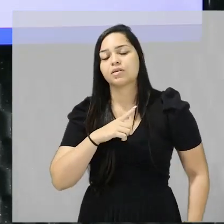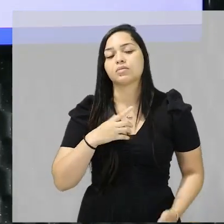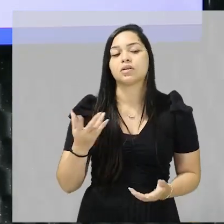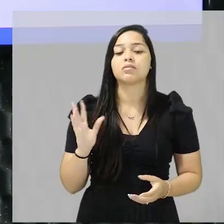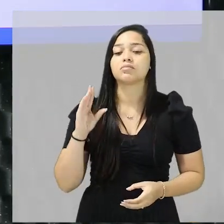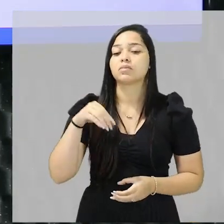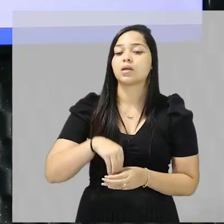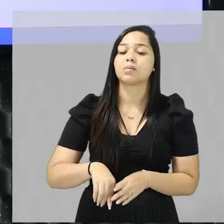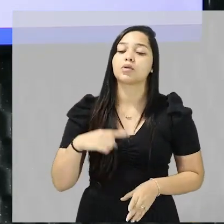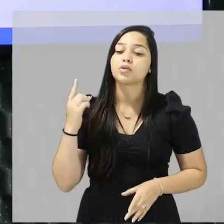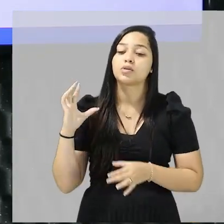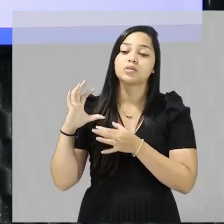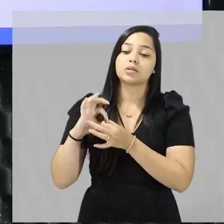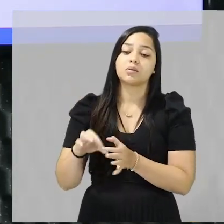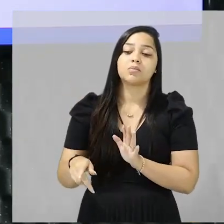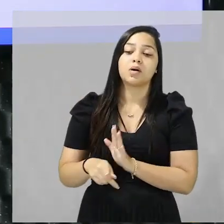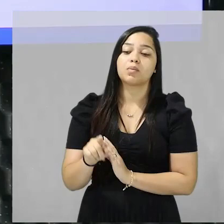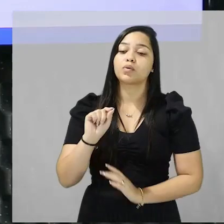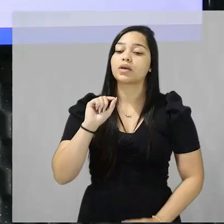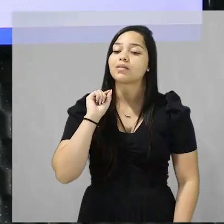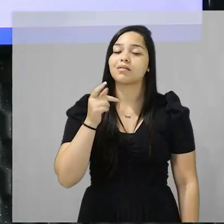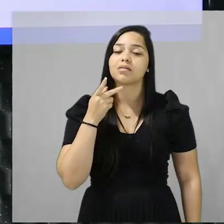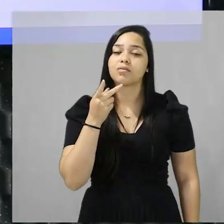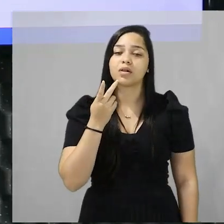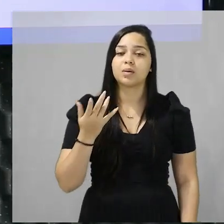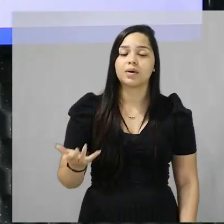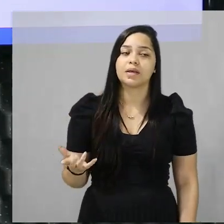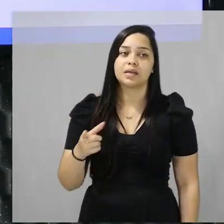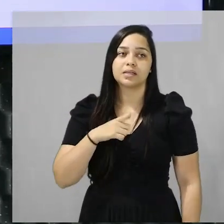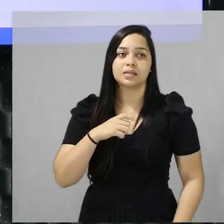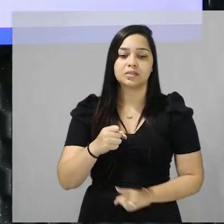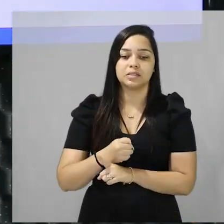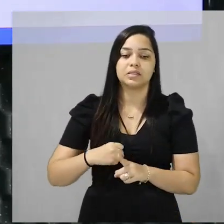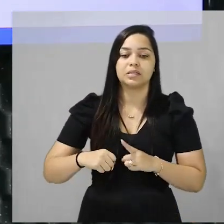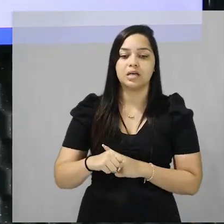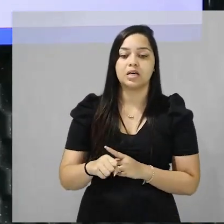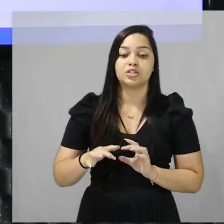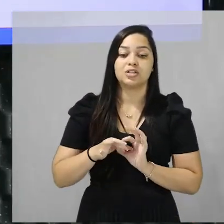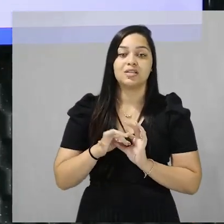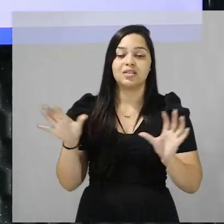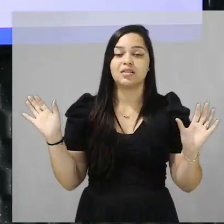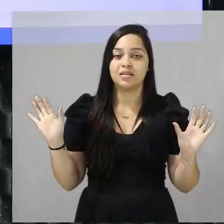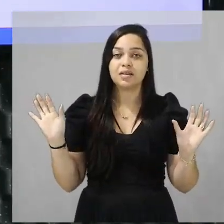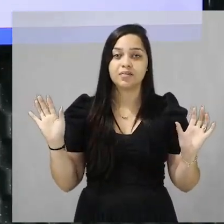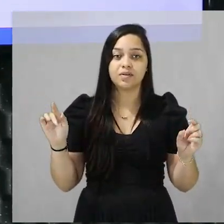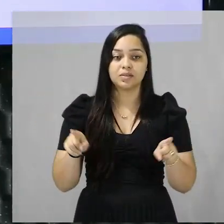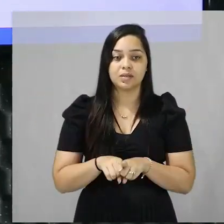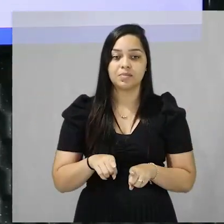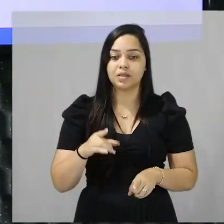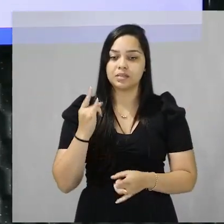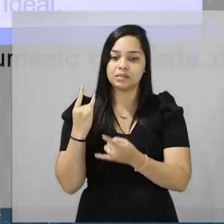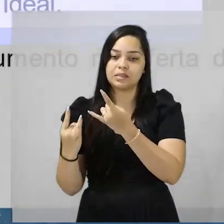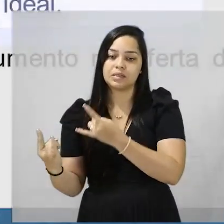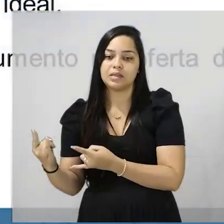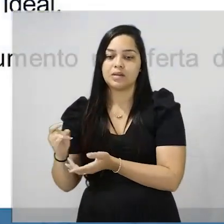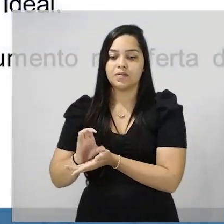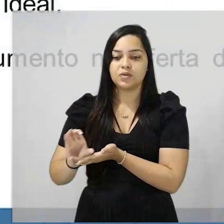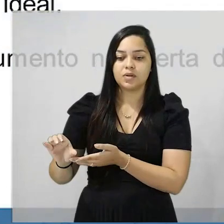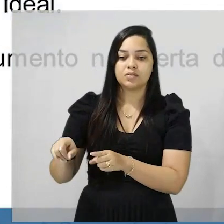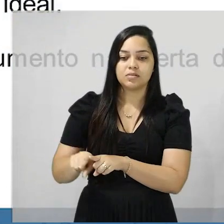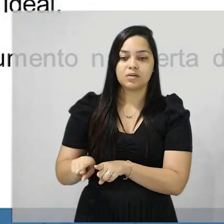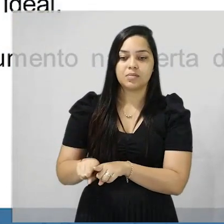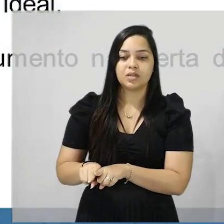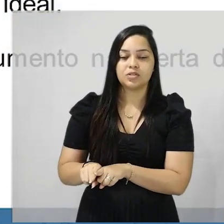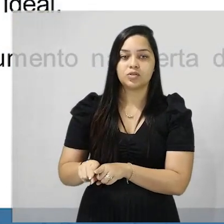do contexto que temos, nós não estamos falando dessa sociedade livre de conflitos, de atrair investimentos, da construção